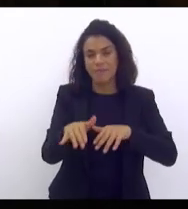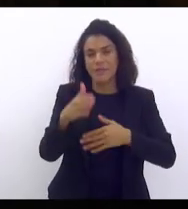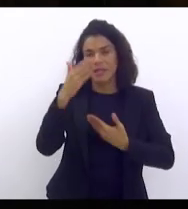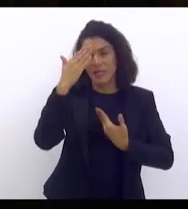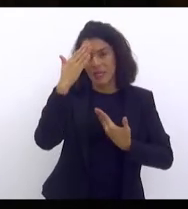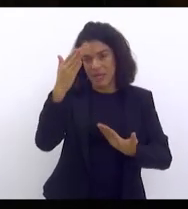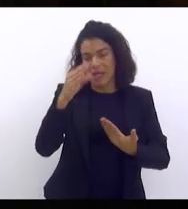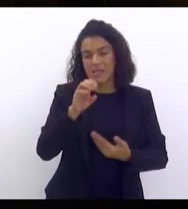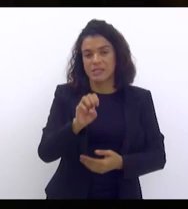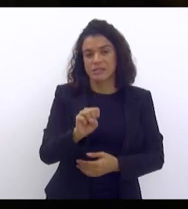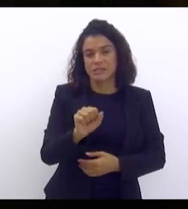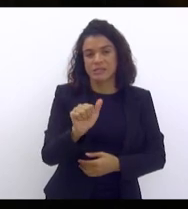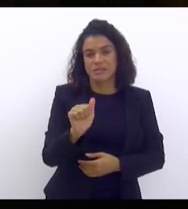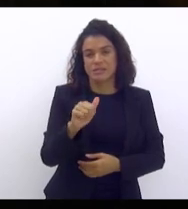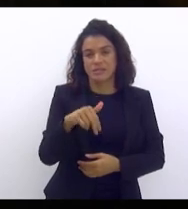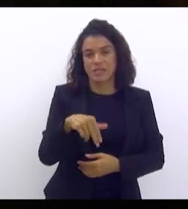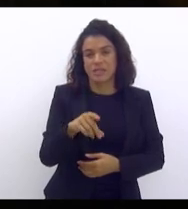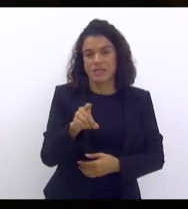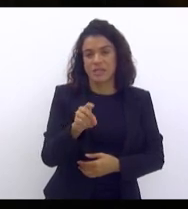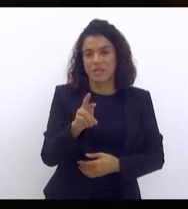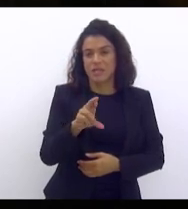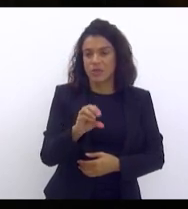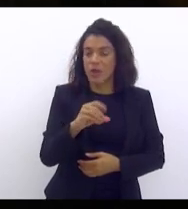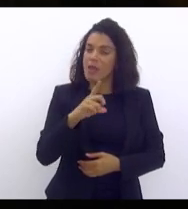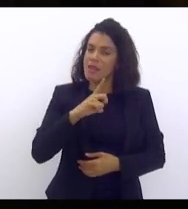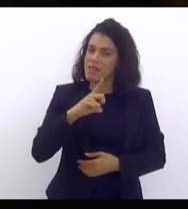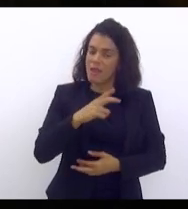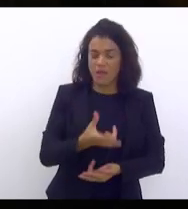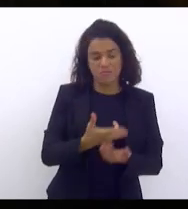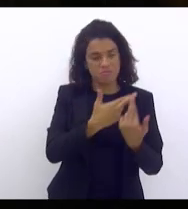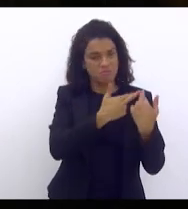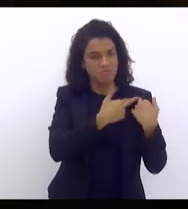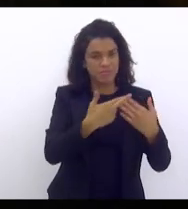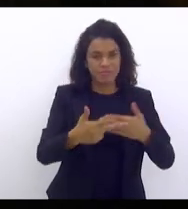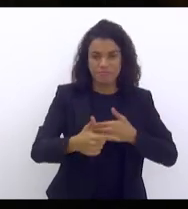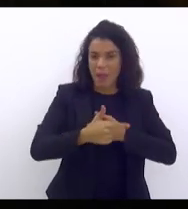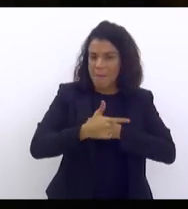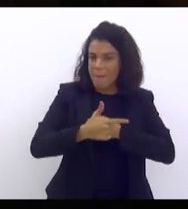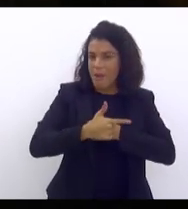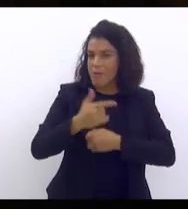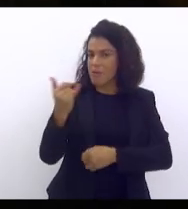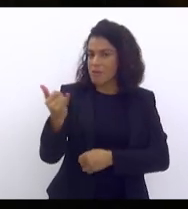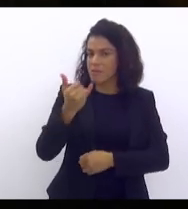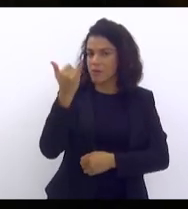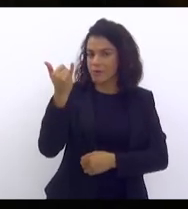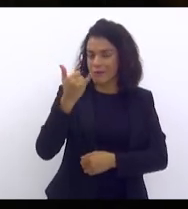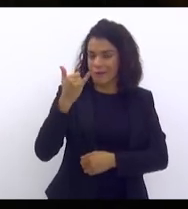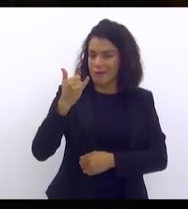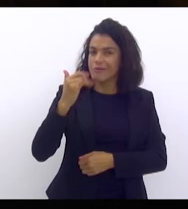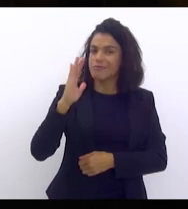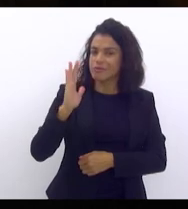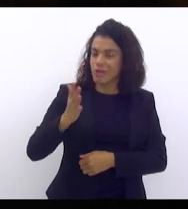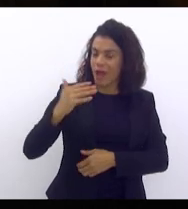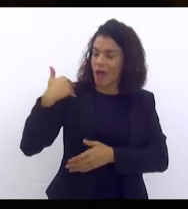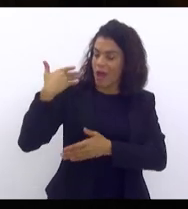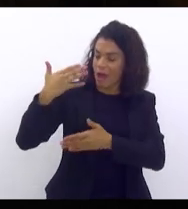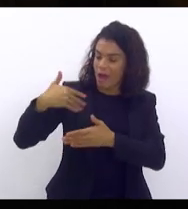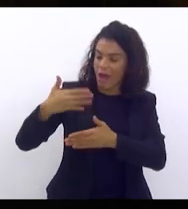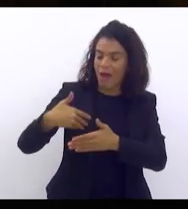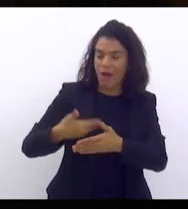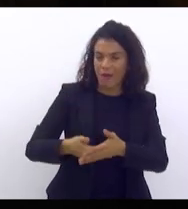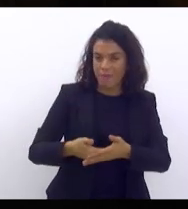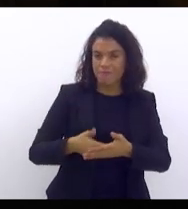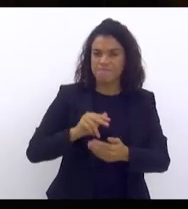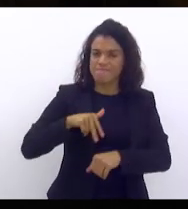muito o Sandro, porque ele tem um papel muito importante, principalmente nos últimos anos de ter sido a